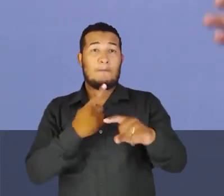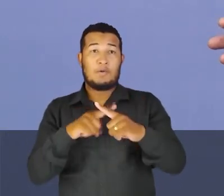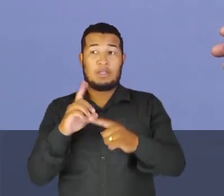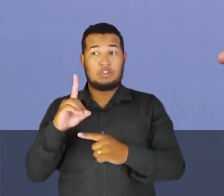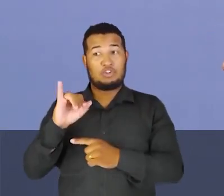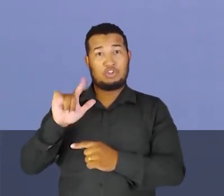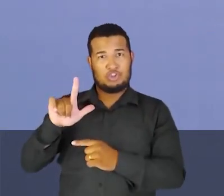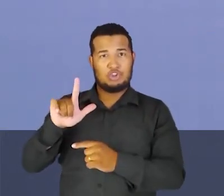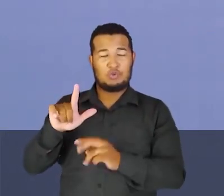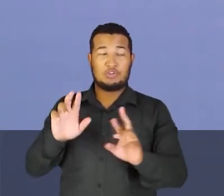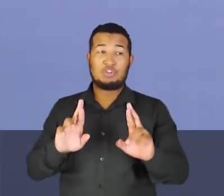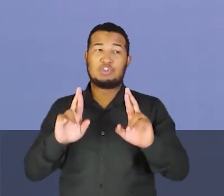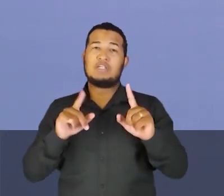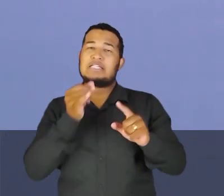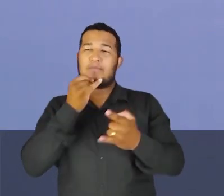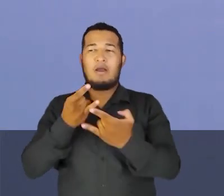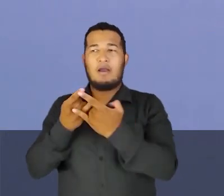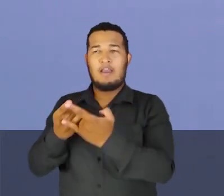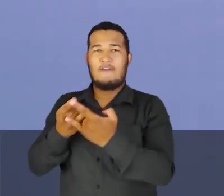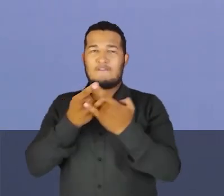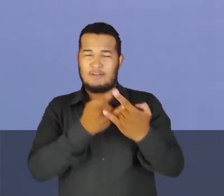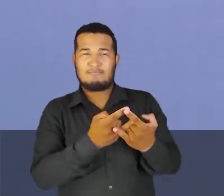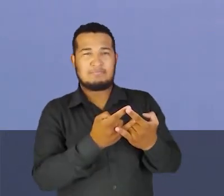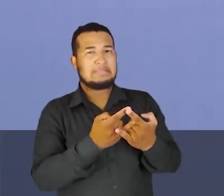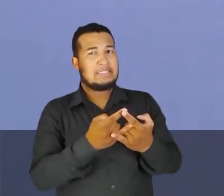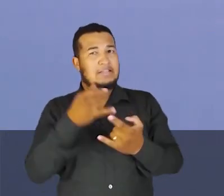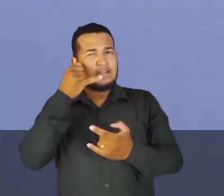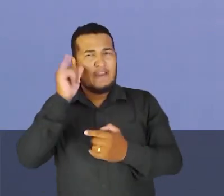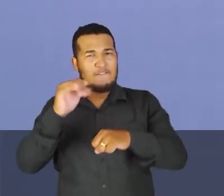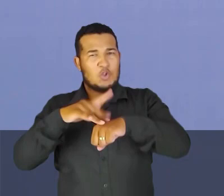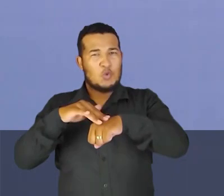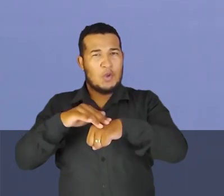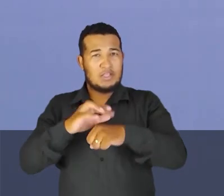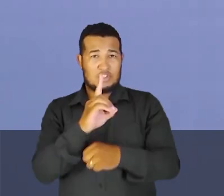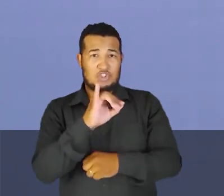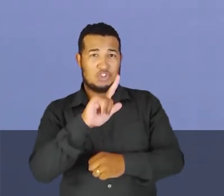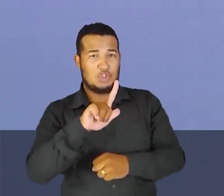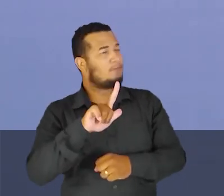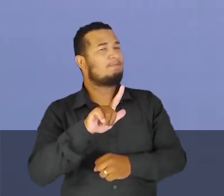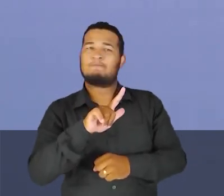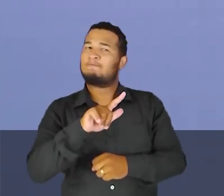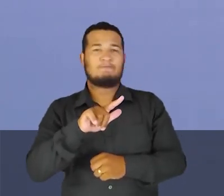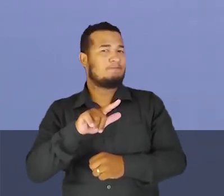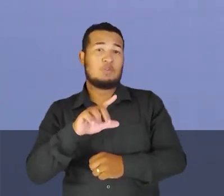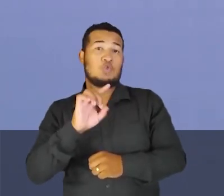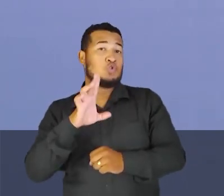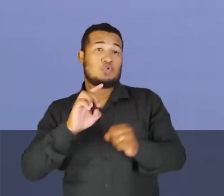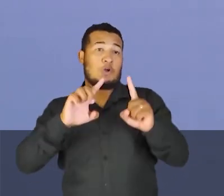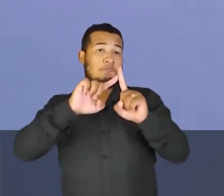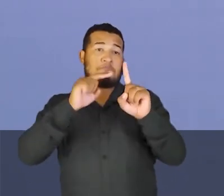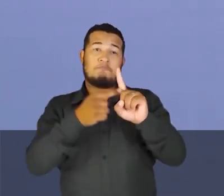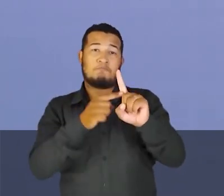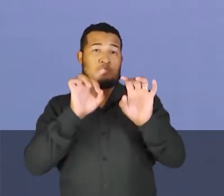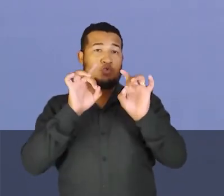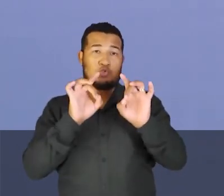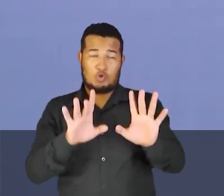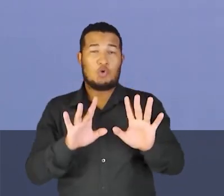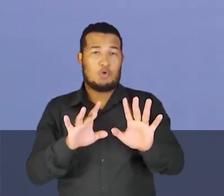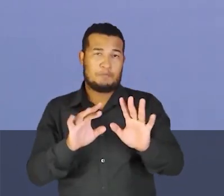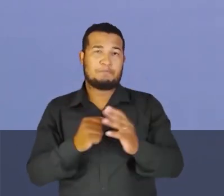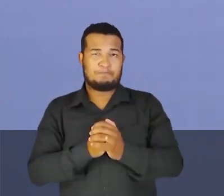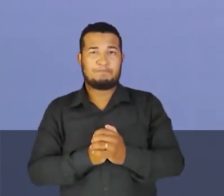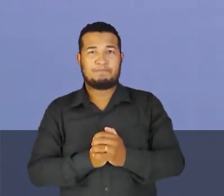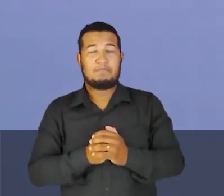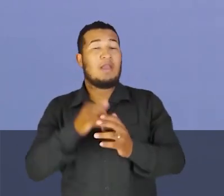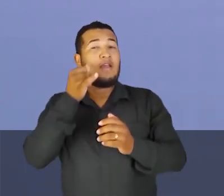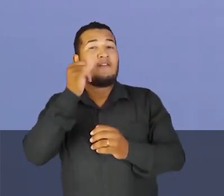da camisinha masculina e feminina, não evita doenças sexualmente transmissíveis. Ele é apenas um método contraceptivo, ele é apenas um método